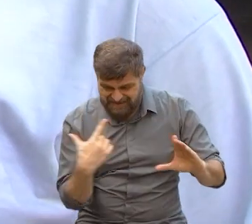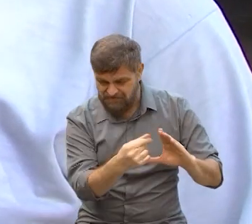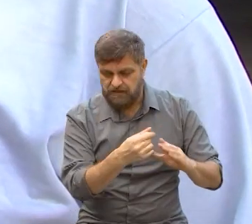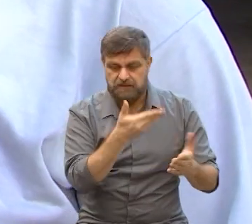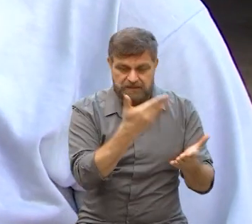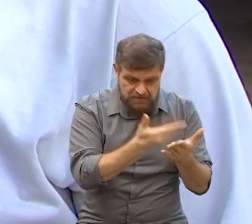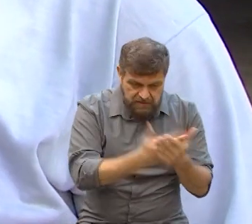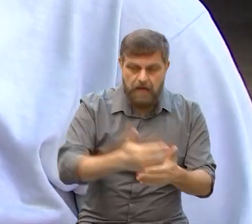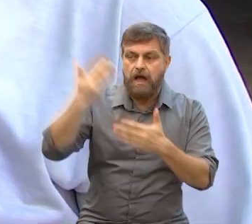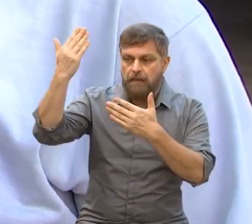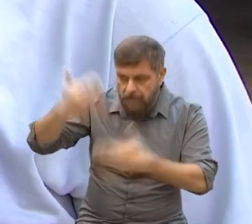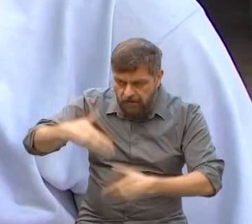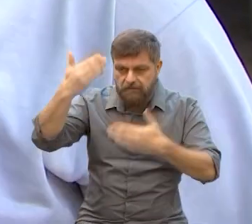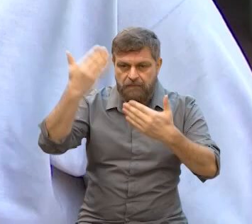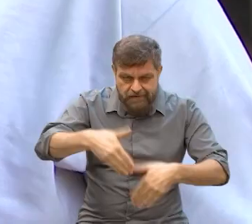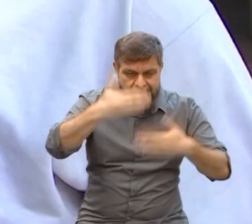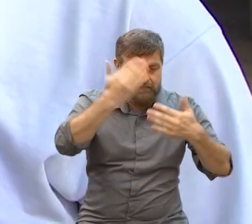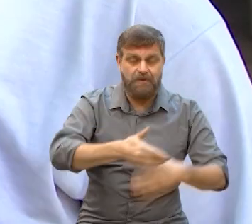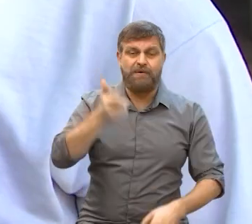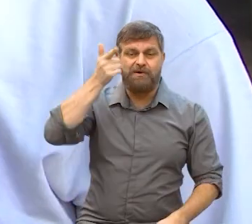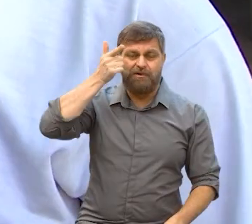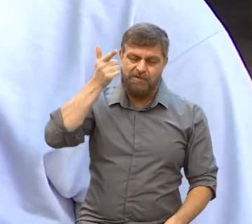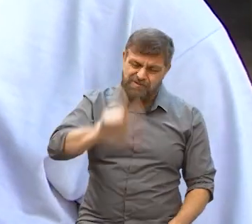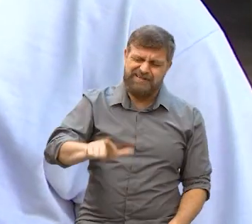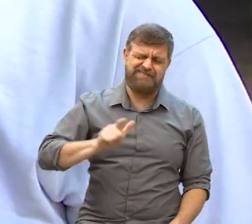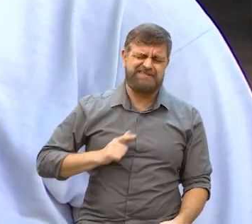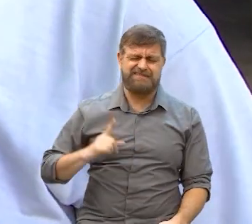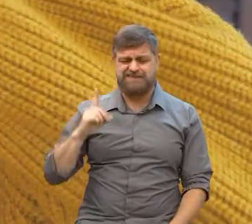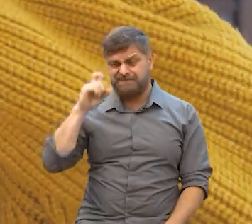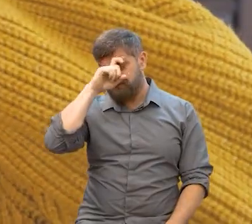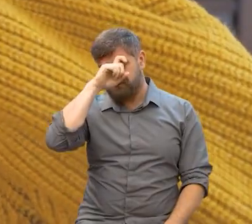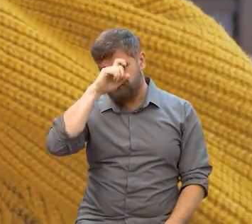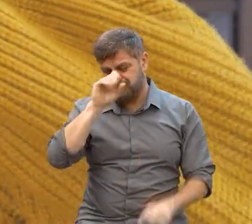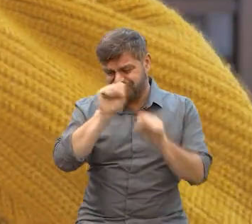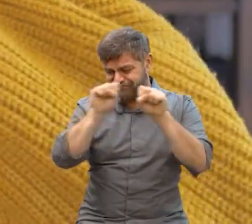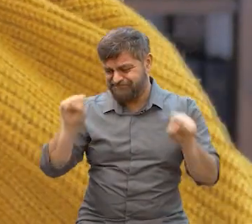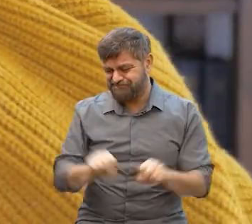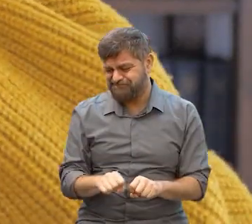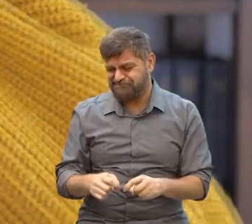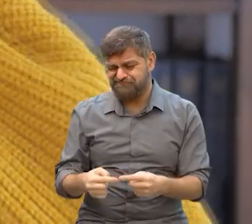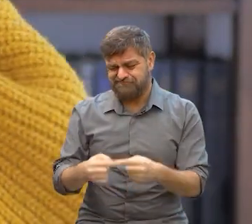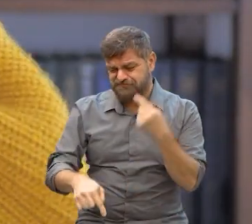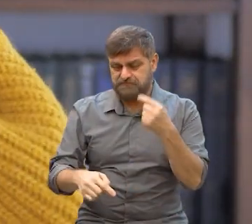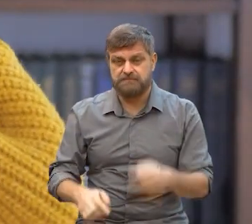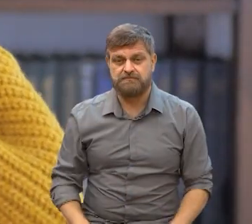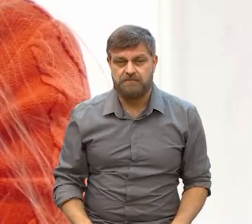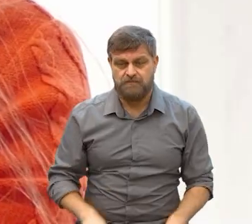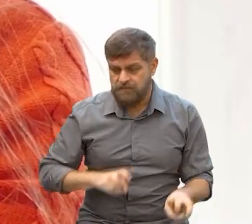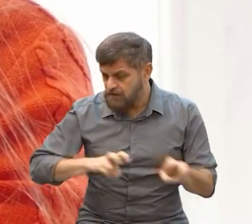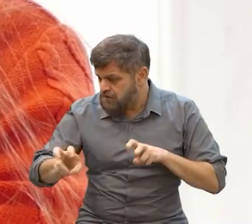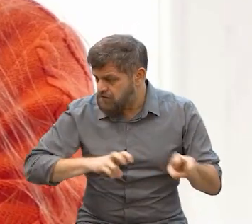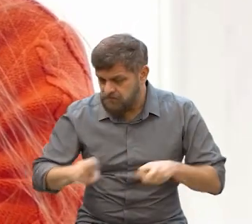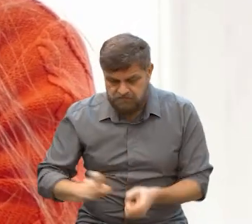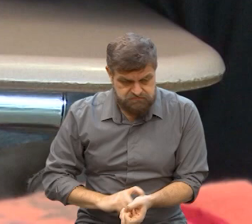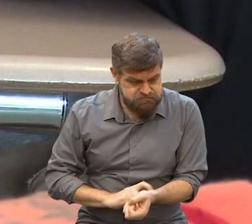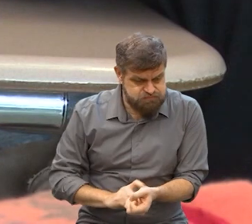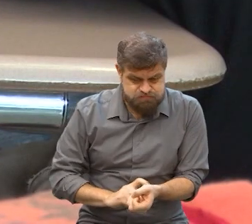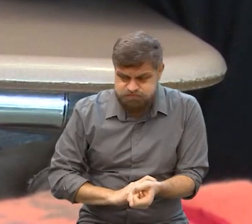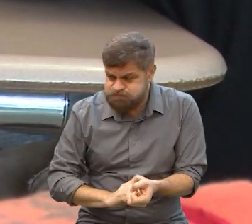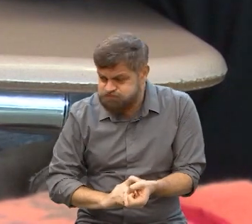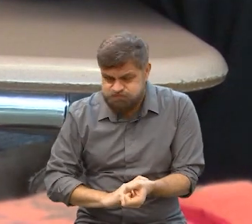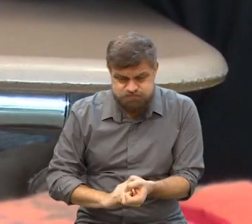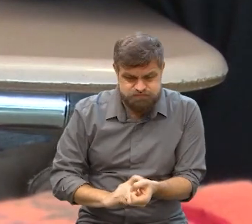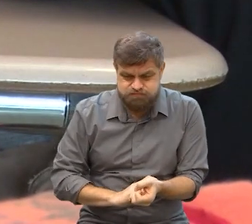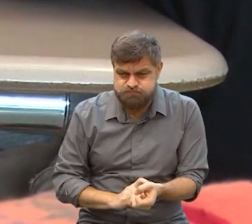para o outro dia que vai ter prova de novo. Então é muito cansativo esse sistema. Cansaço, correria, tensão.